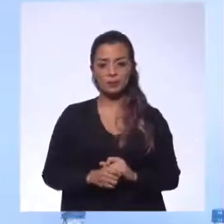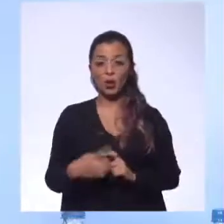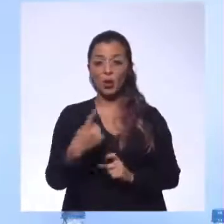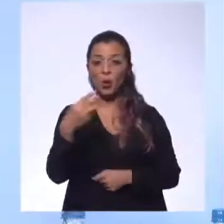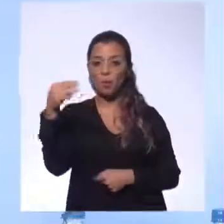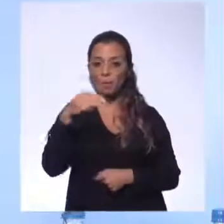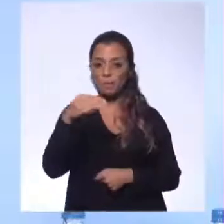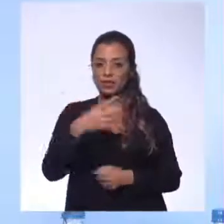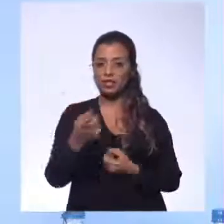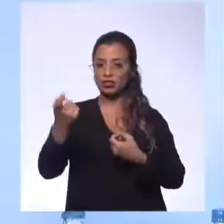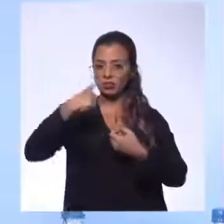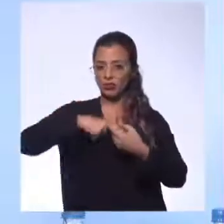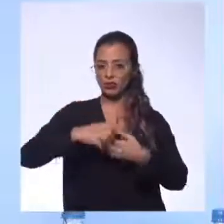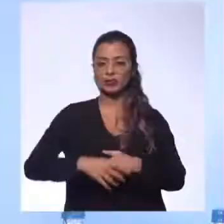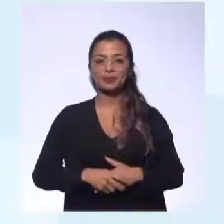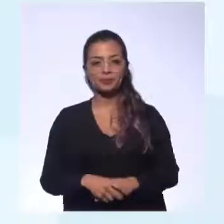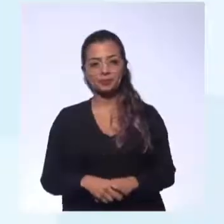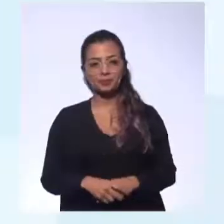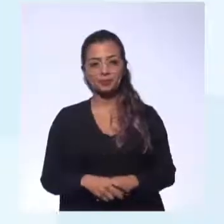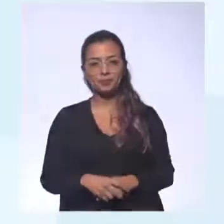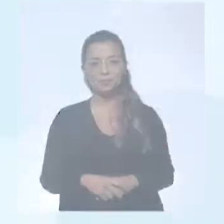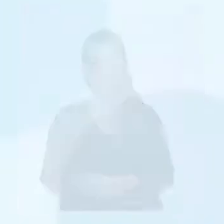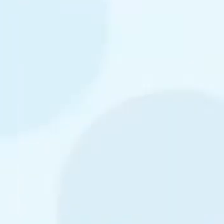1 minutinho e a gente já volta.